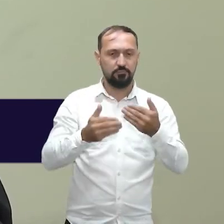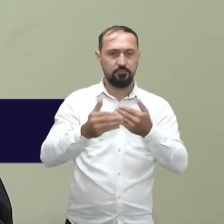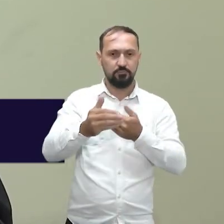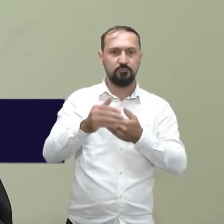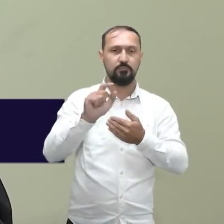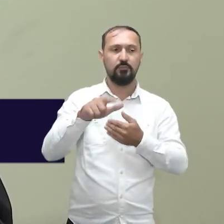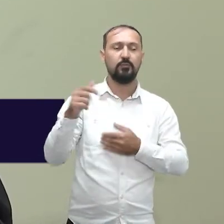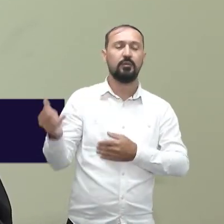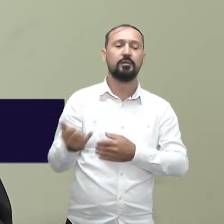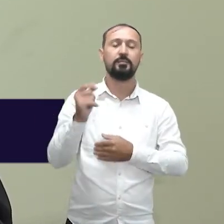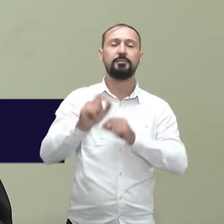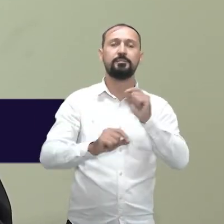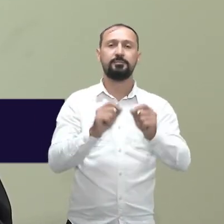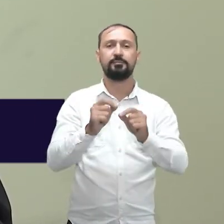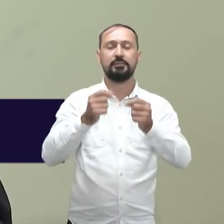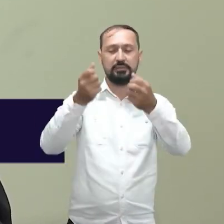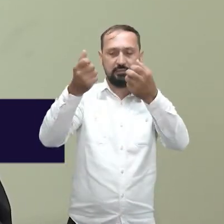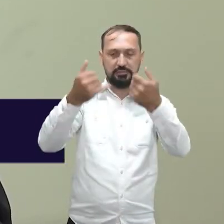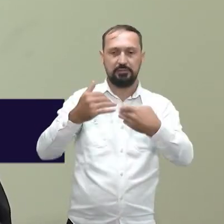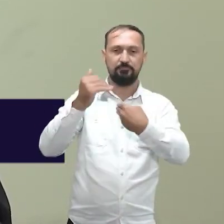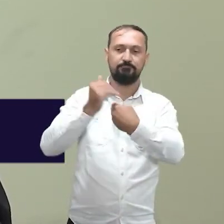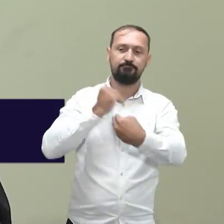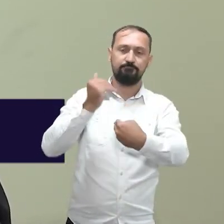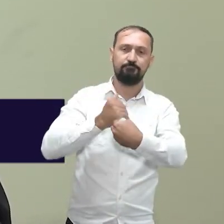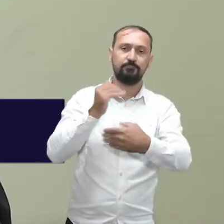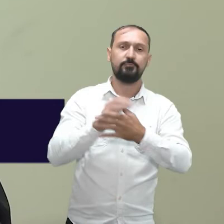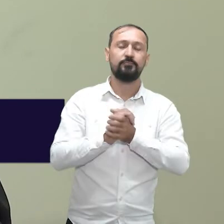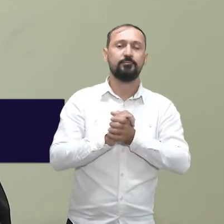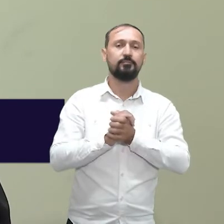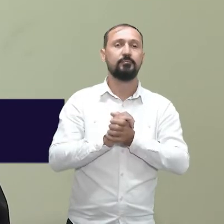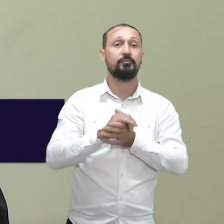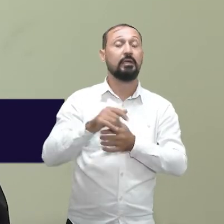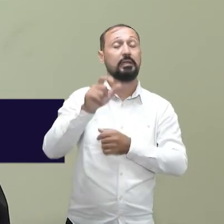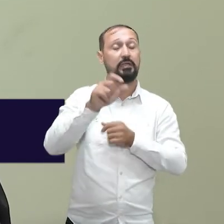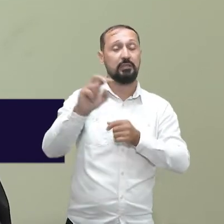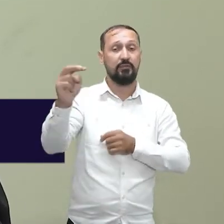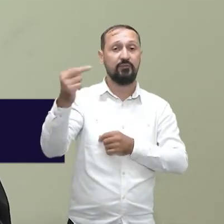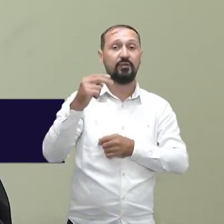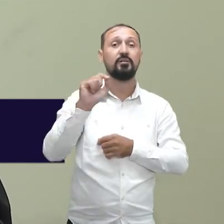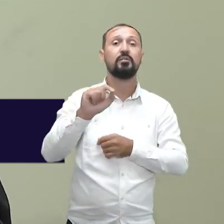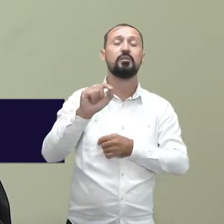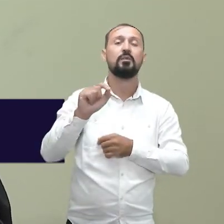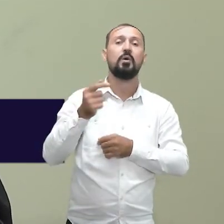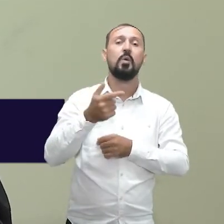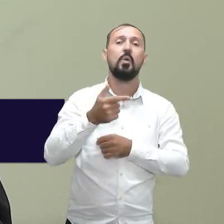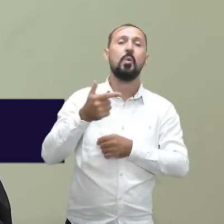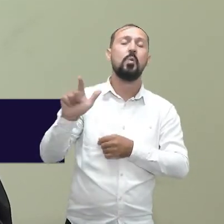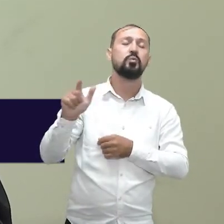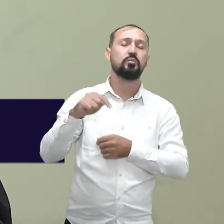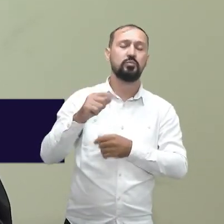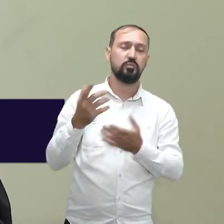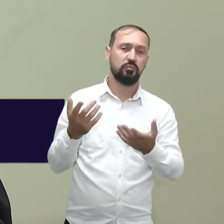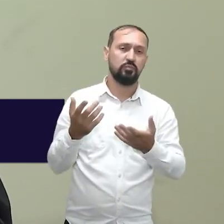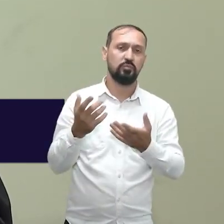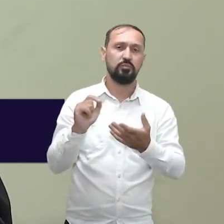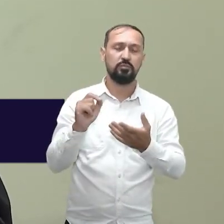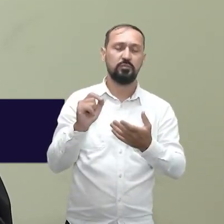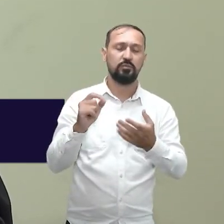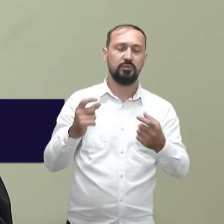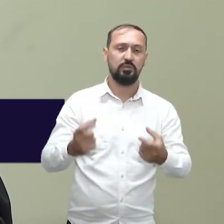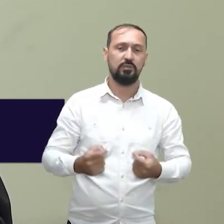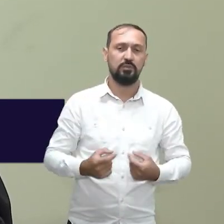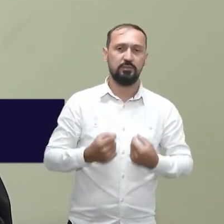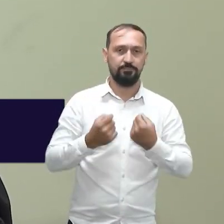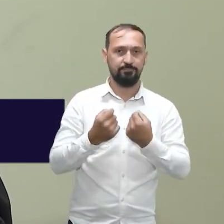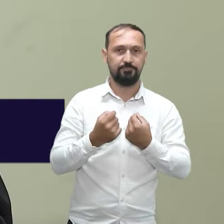vem à mente agora, e é muito importante, eu acho, esses esclarecimentos para os nossos telespectadores a respeito de